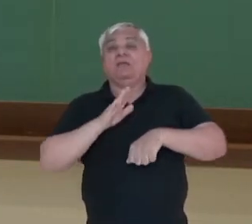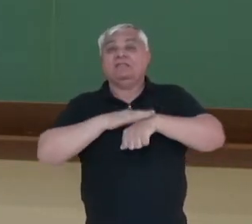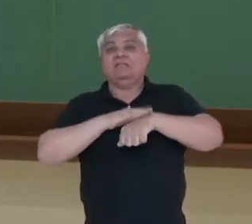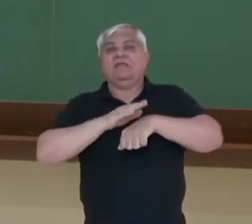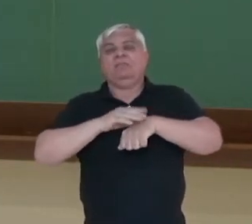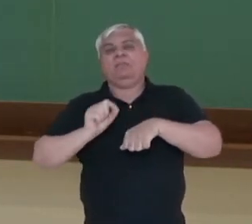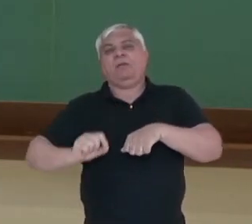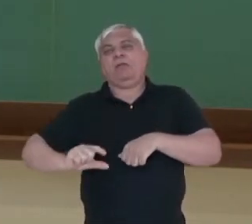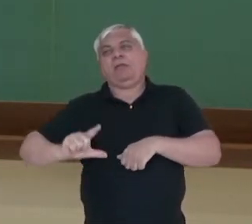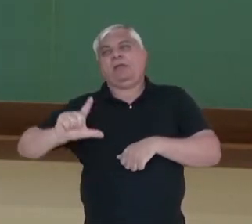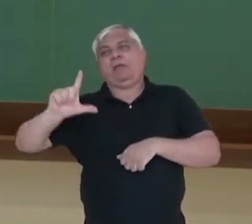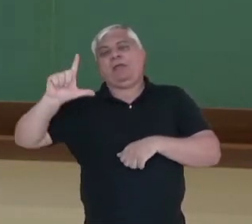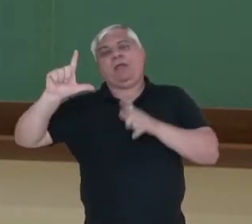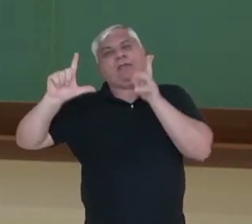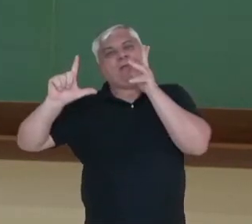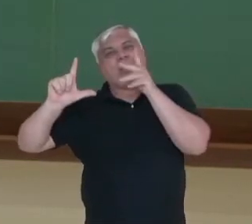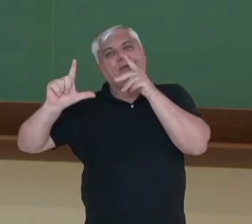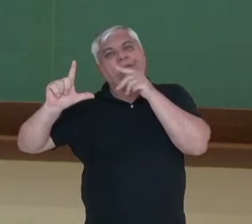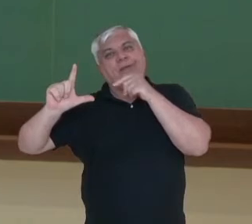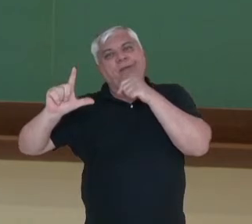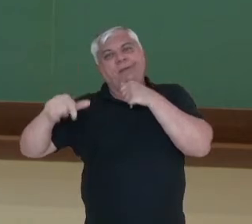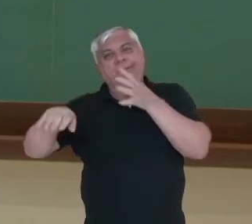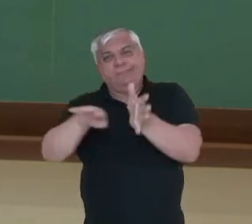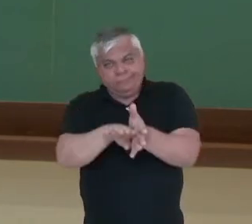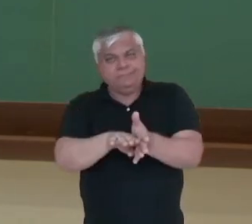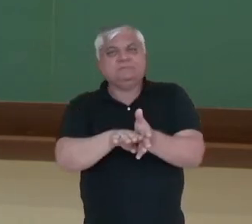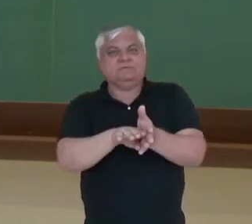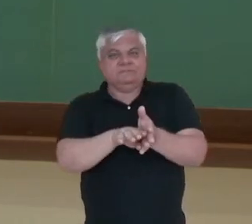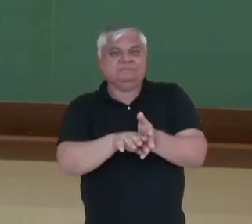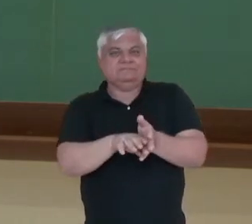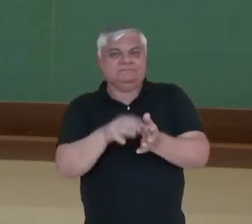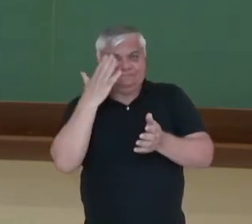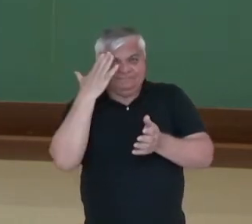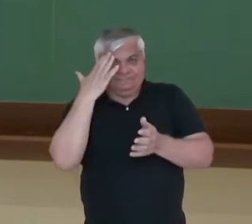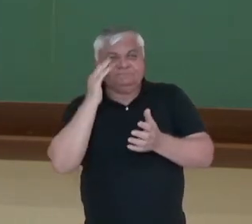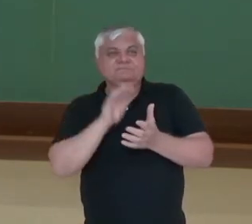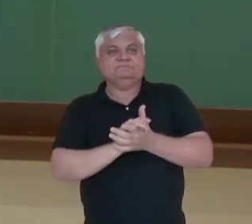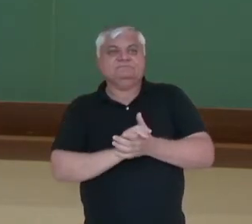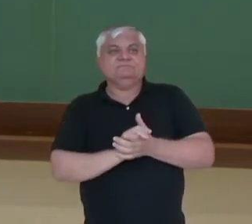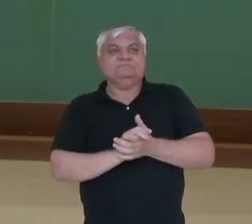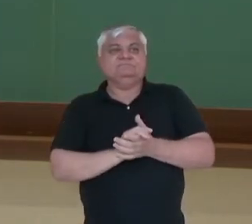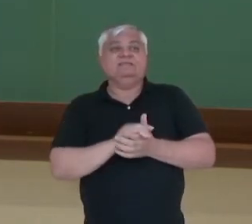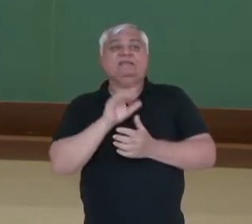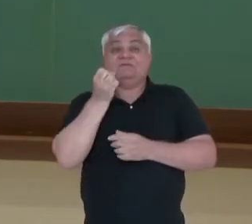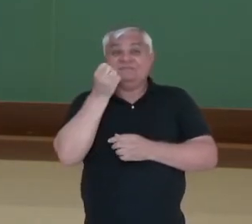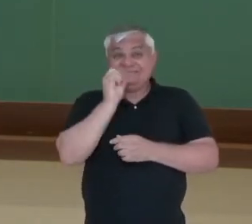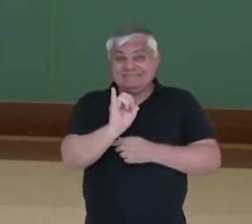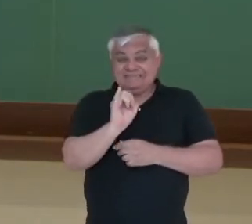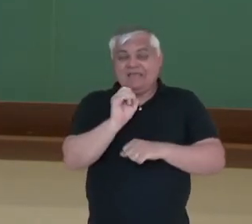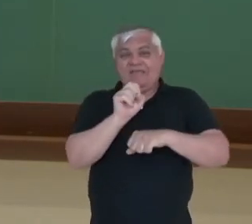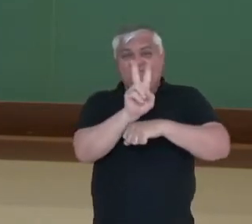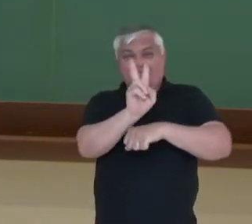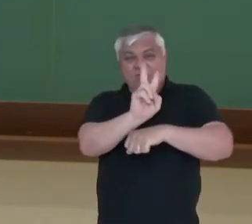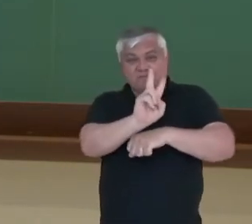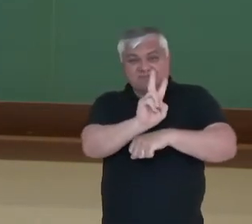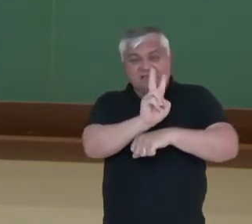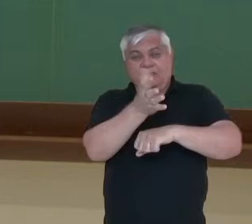aumentar. Eu vou demorar muito mais para chegar em um determinado local. Então, se a